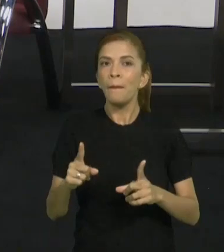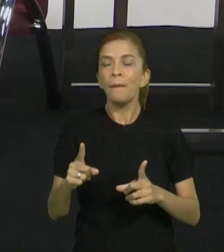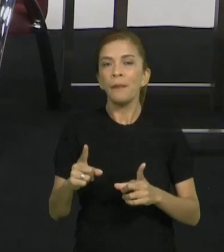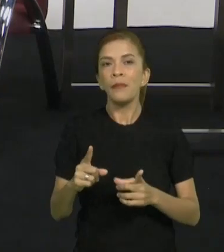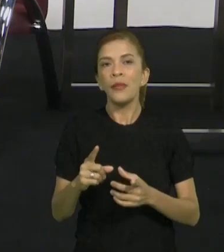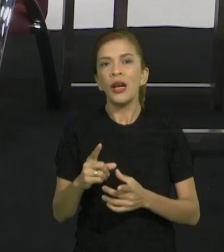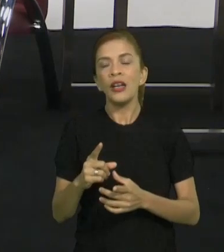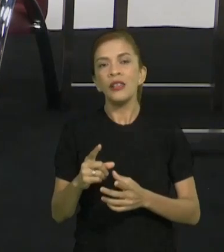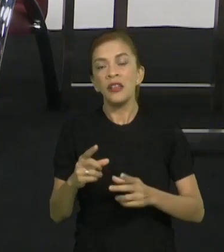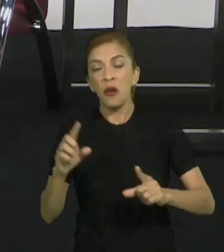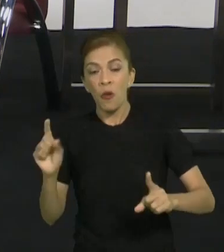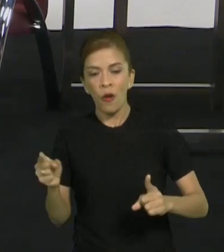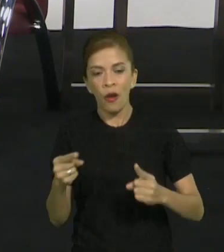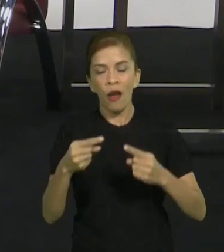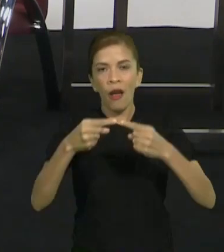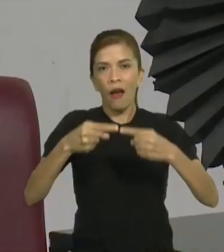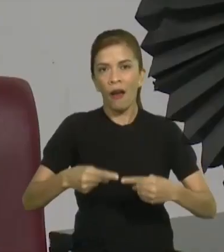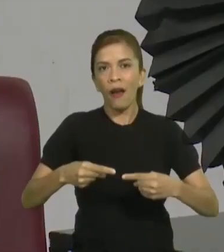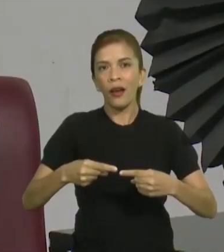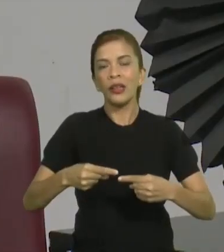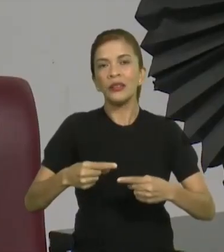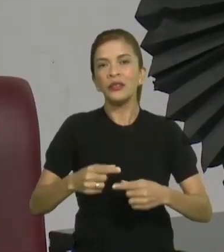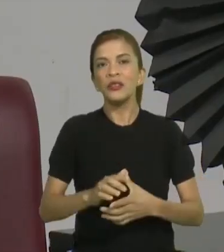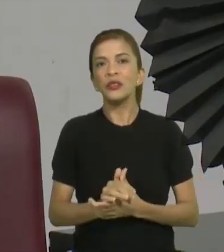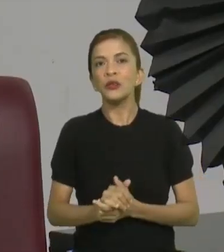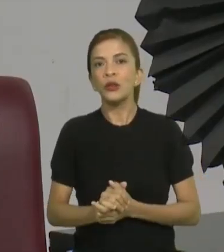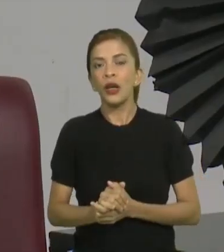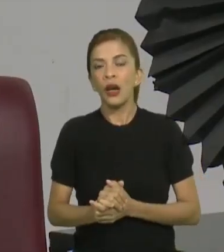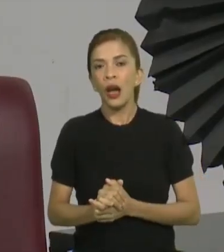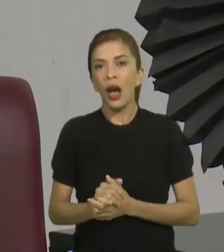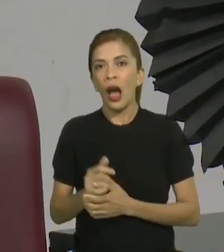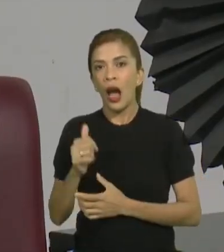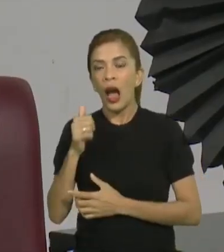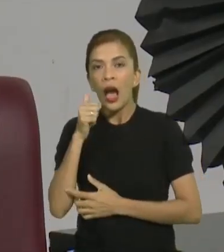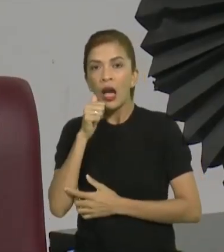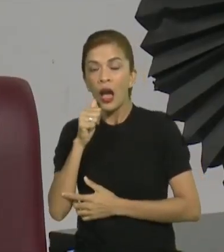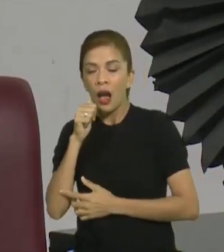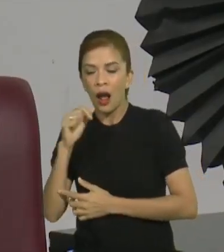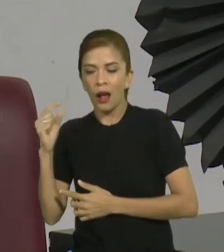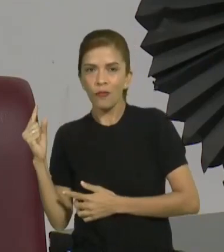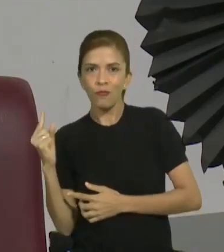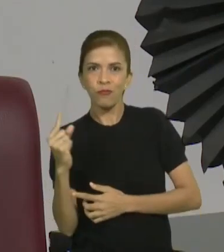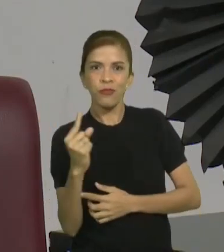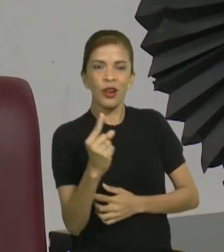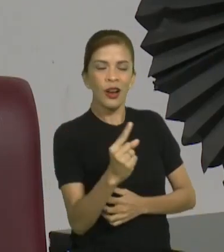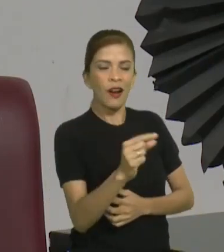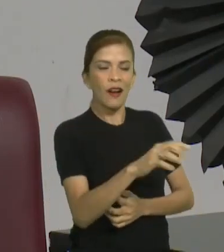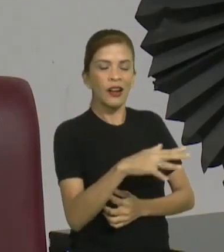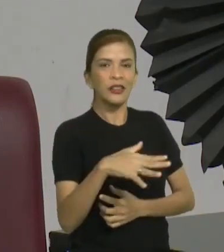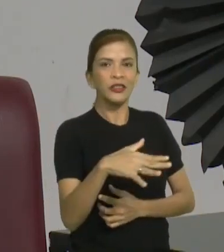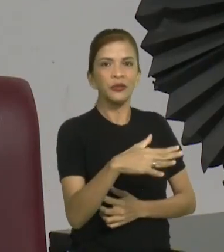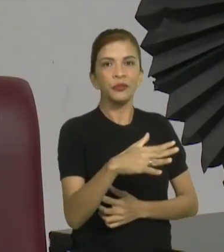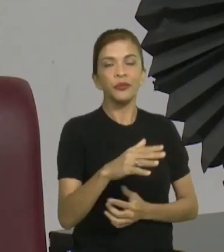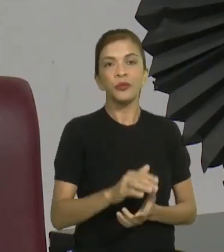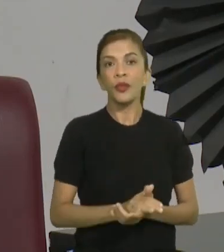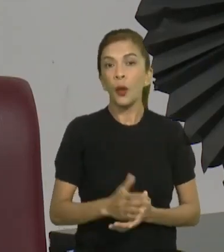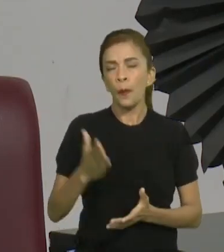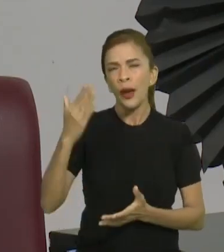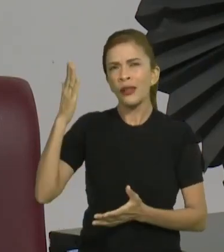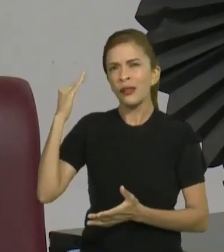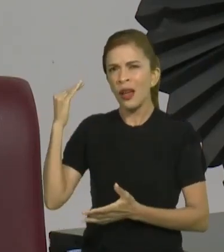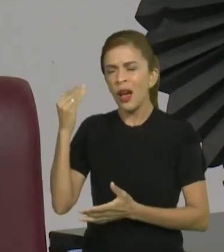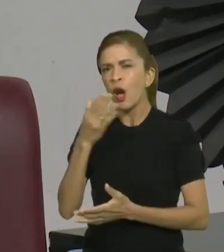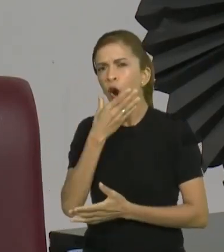né? As mulheres estão hoje tomando esse espaço, como você falou, ele já era um espaço